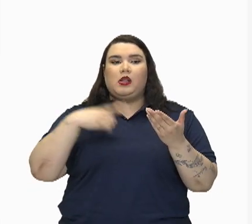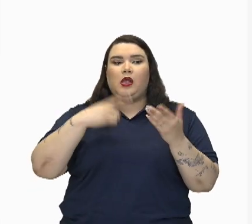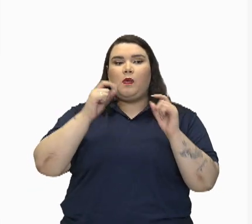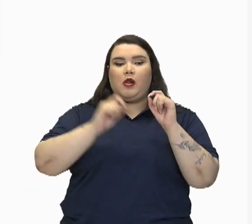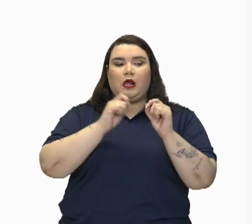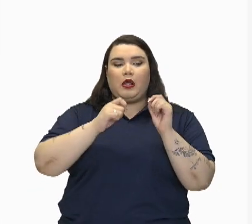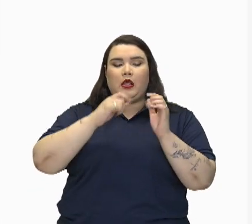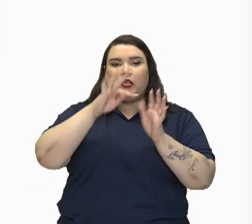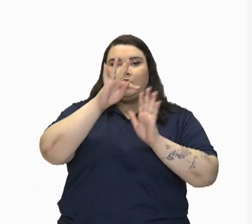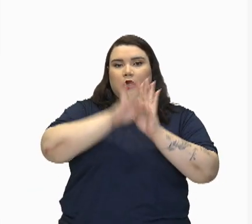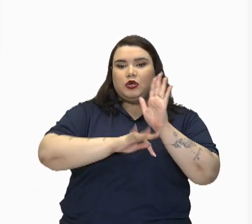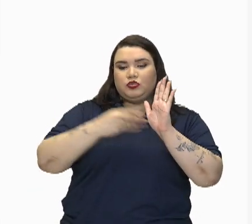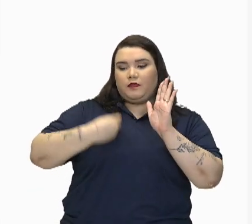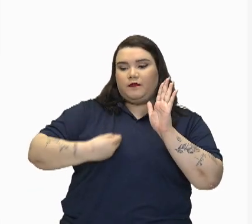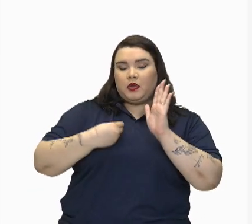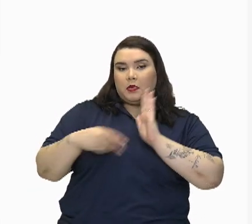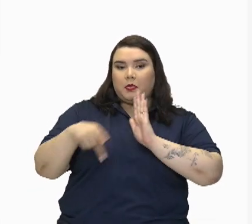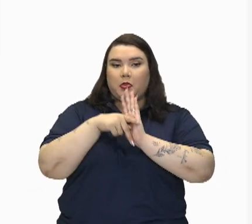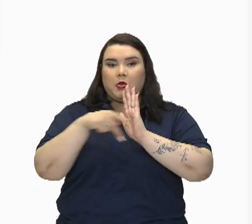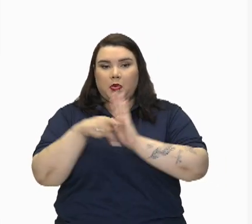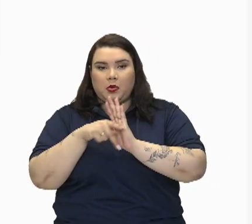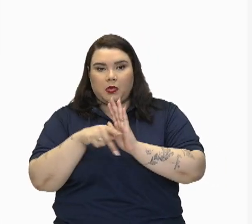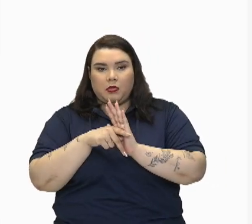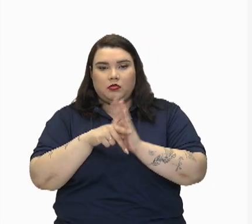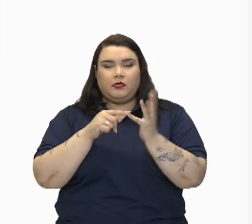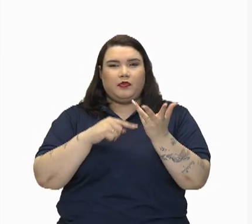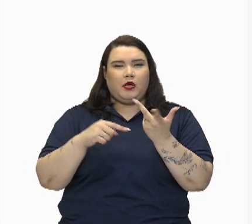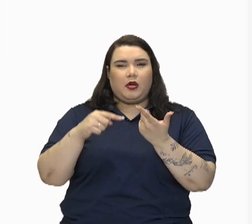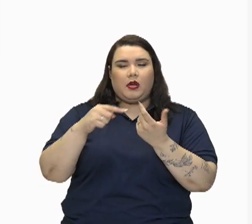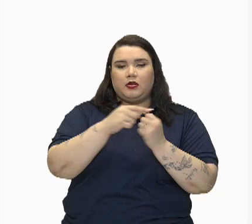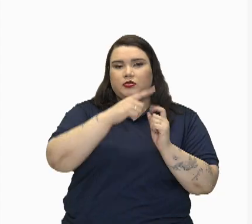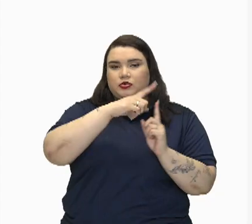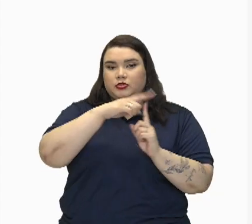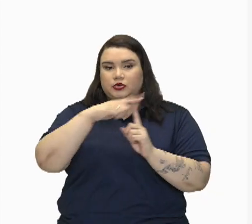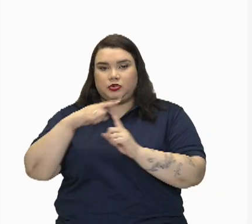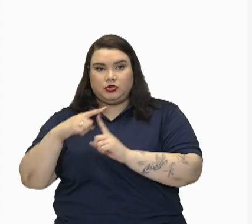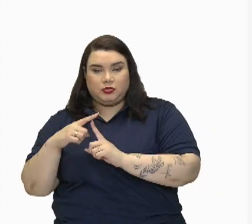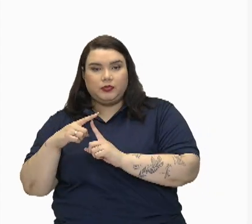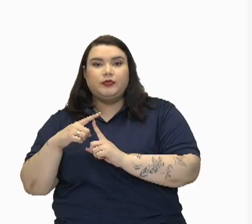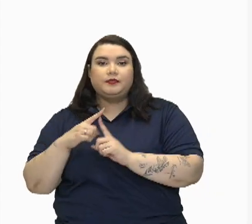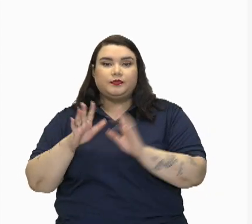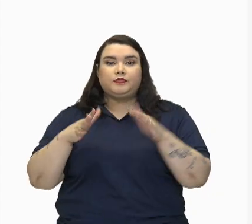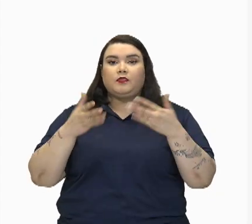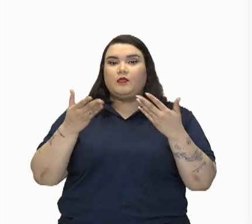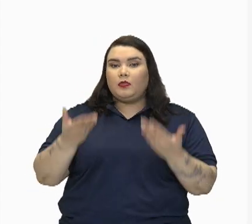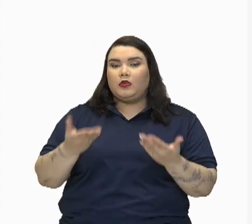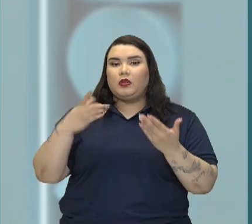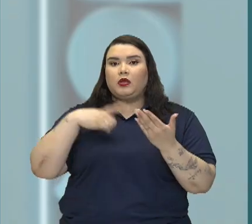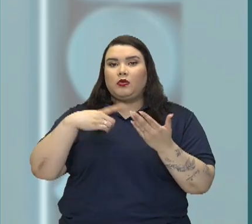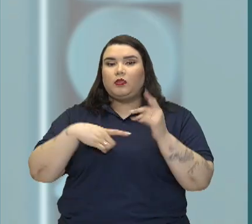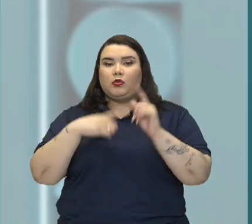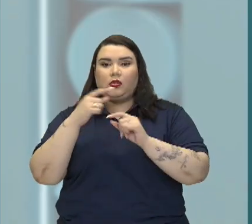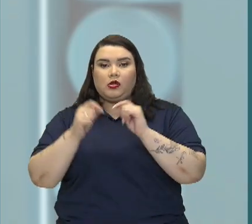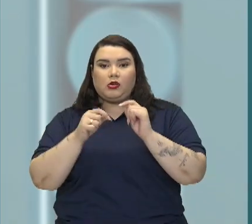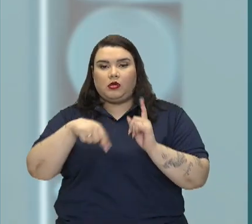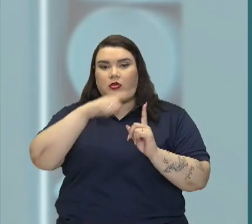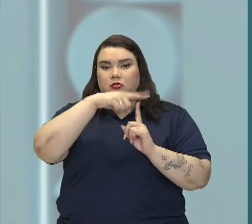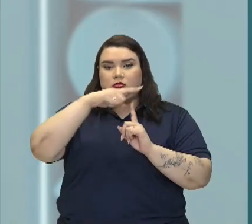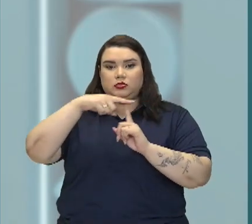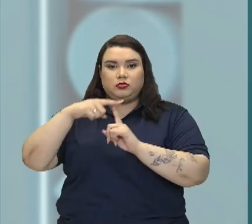biografia, autobiografia, nas anedotas. Então, são nesses tipos de texto,